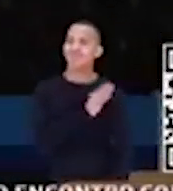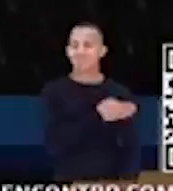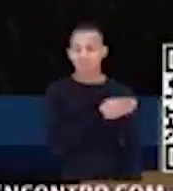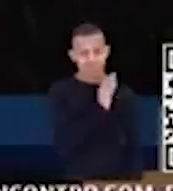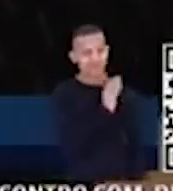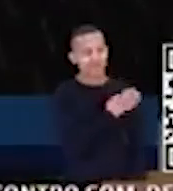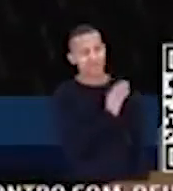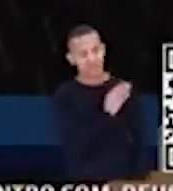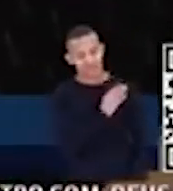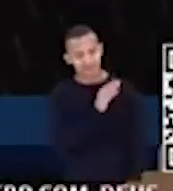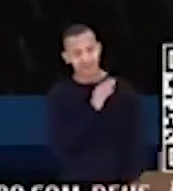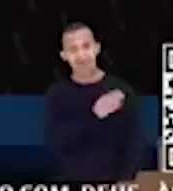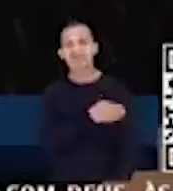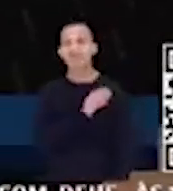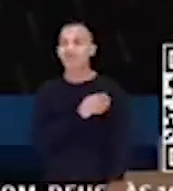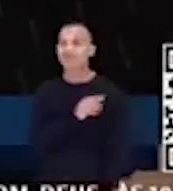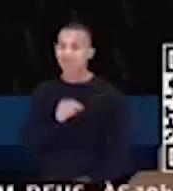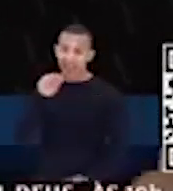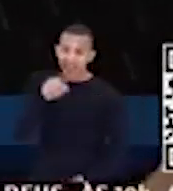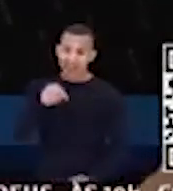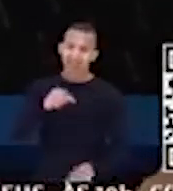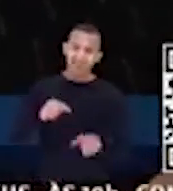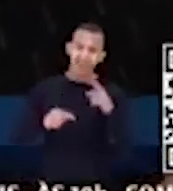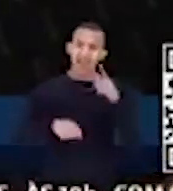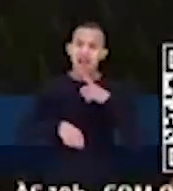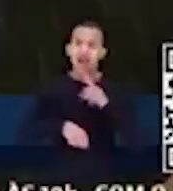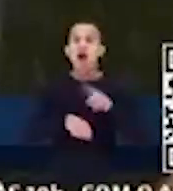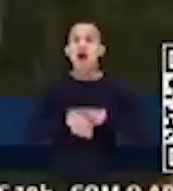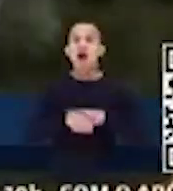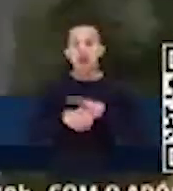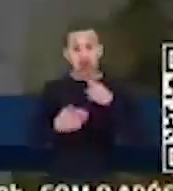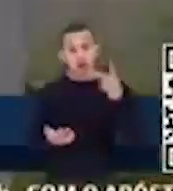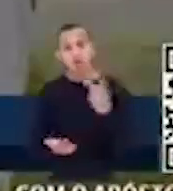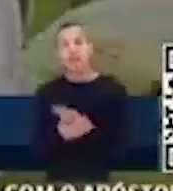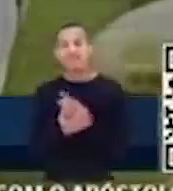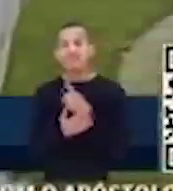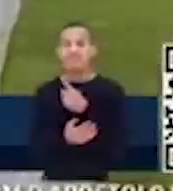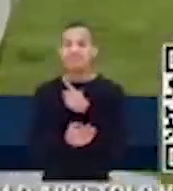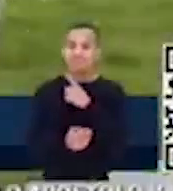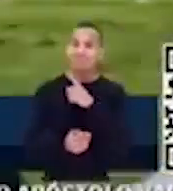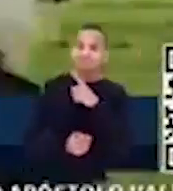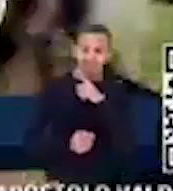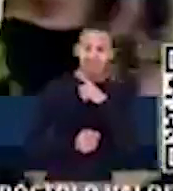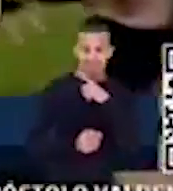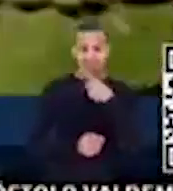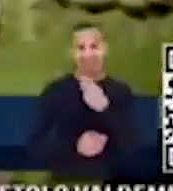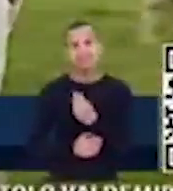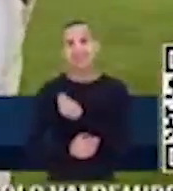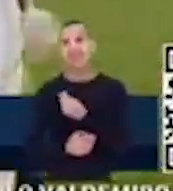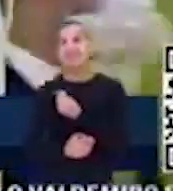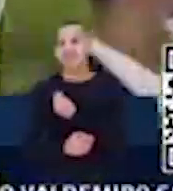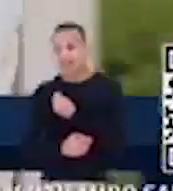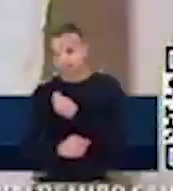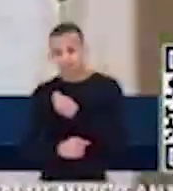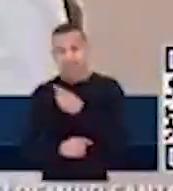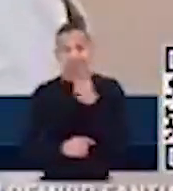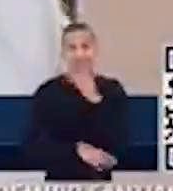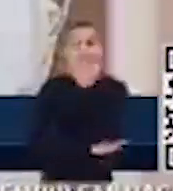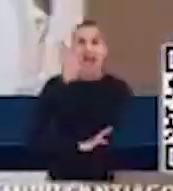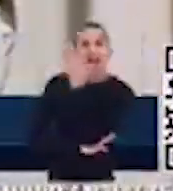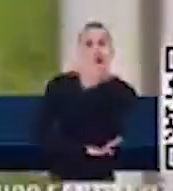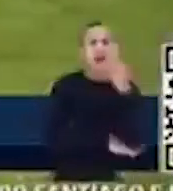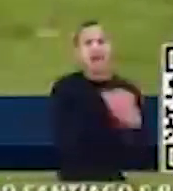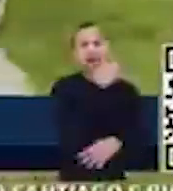São momentos que enganam a vida. São